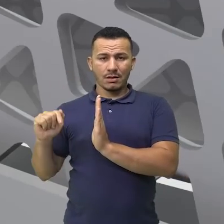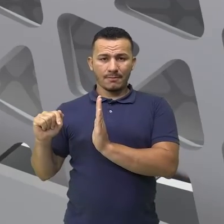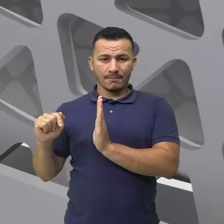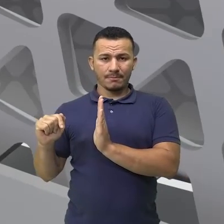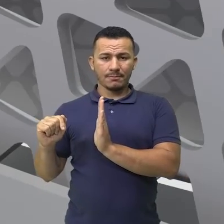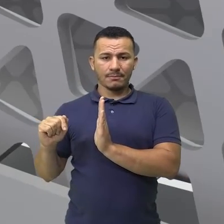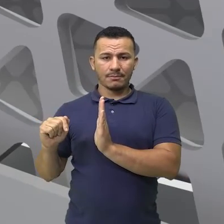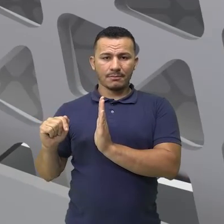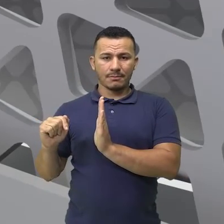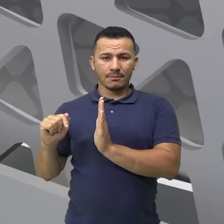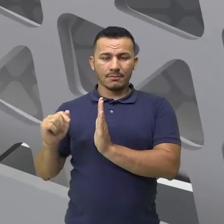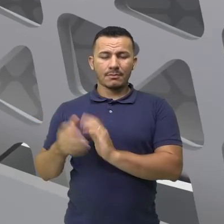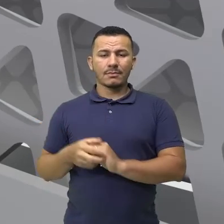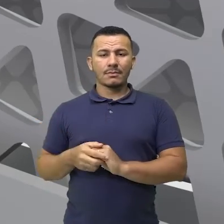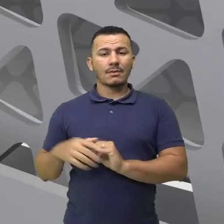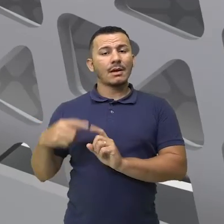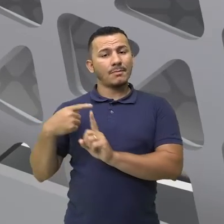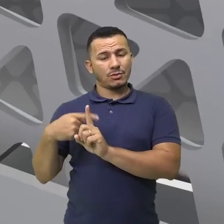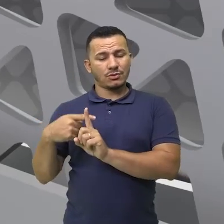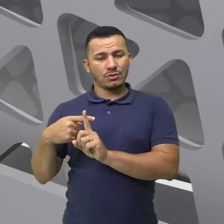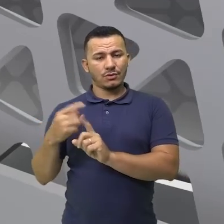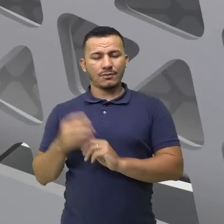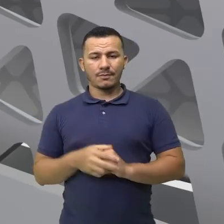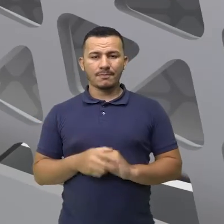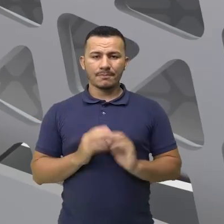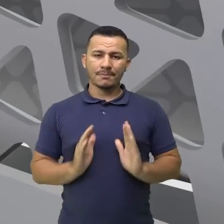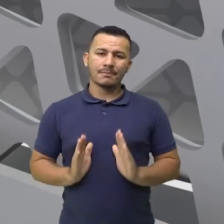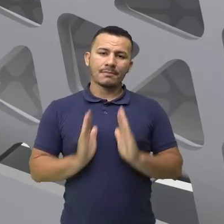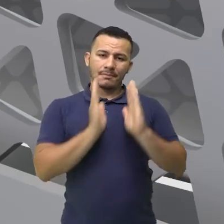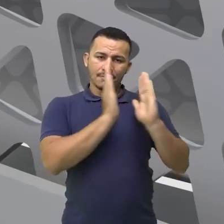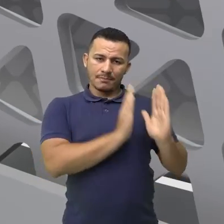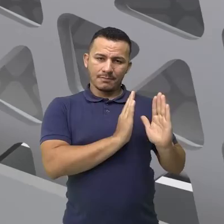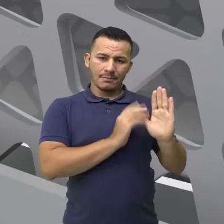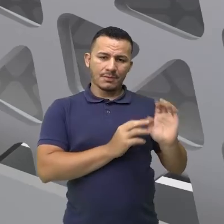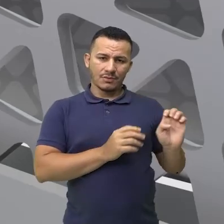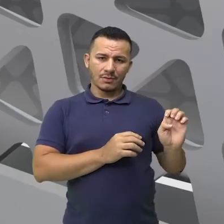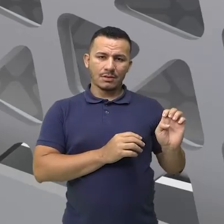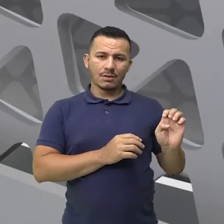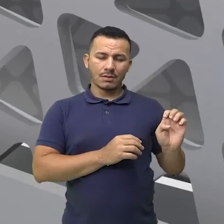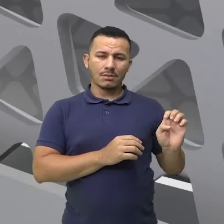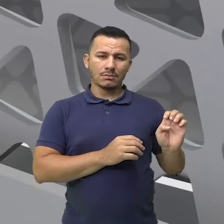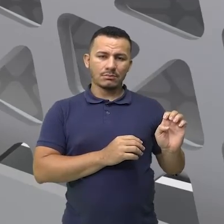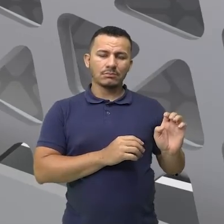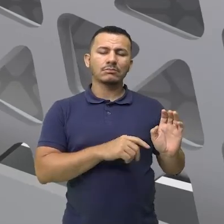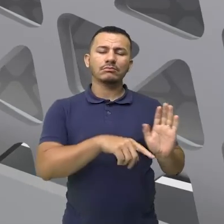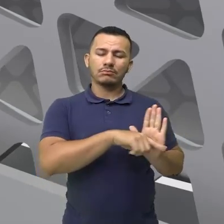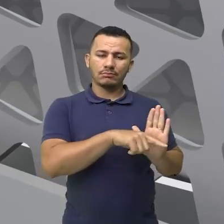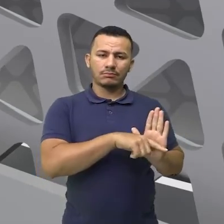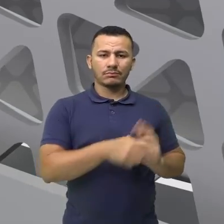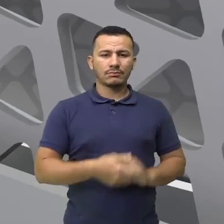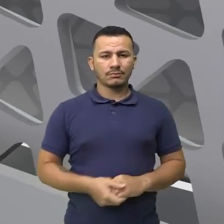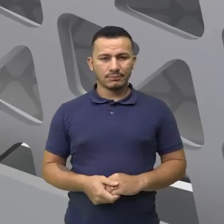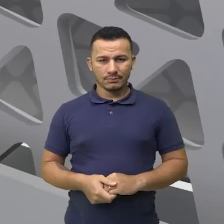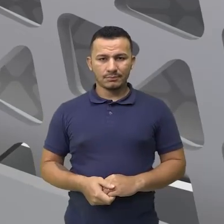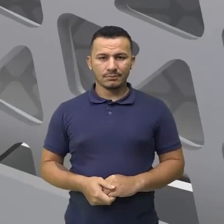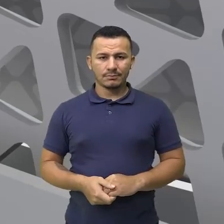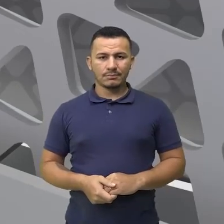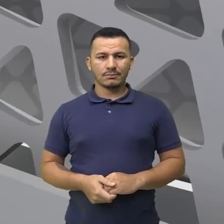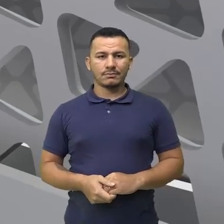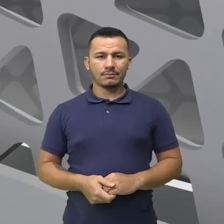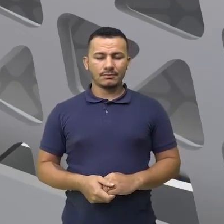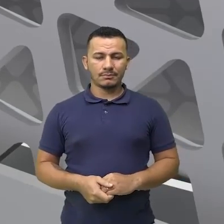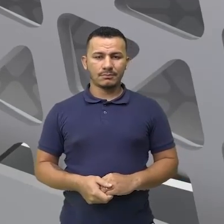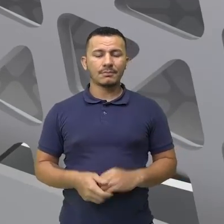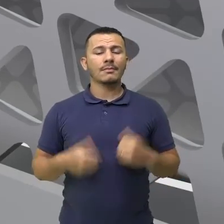direita é número positivo. Tudo que está à minha esquerda é número